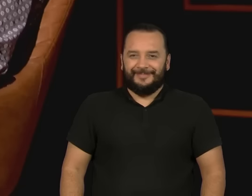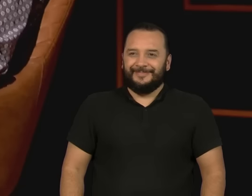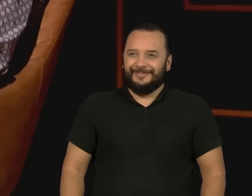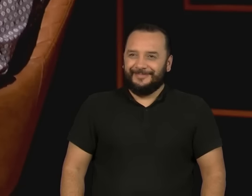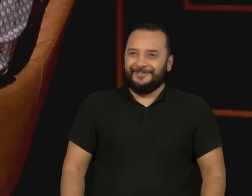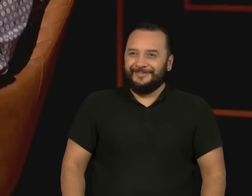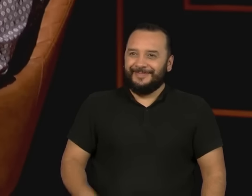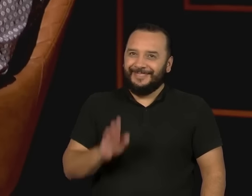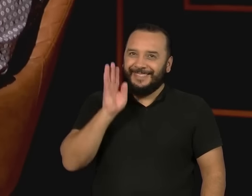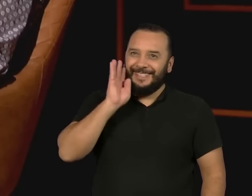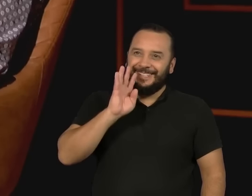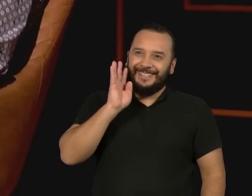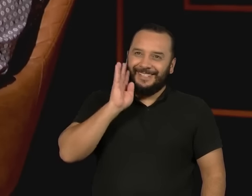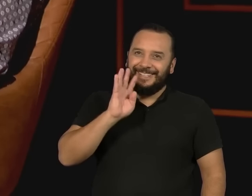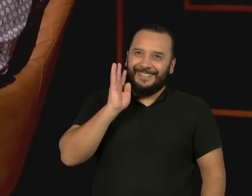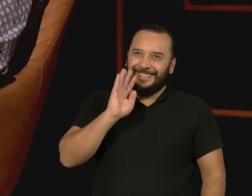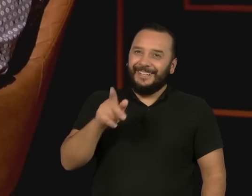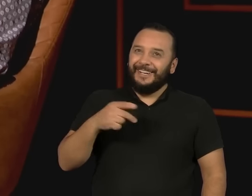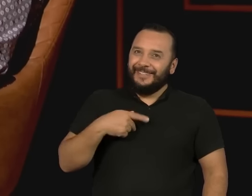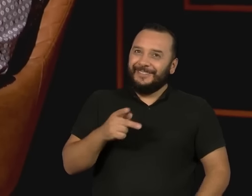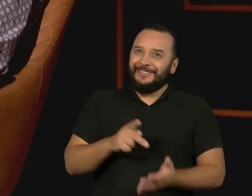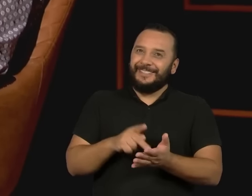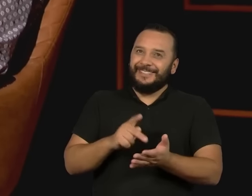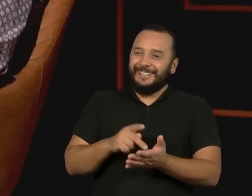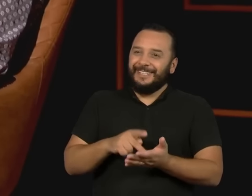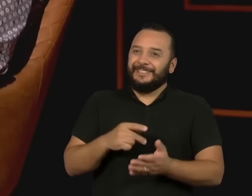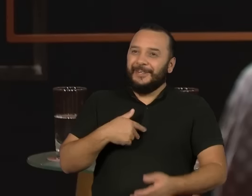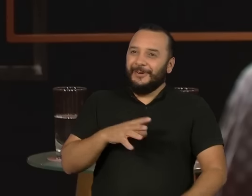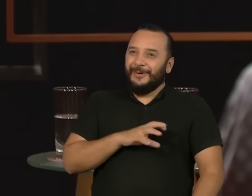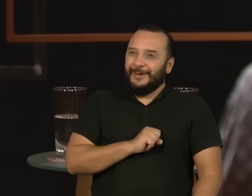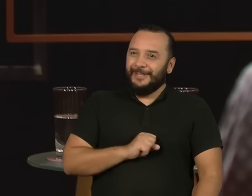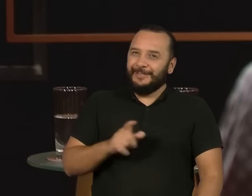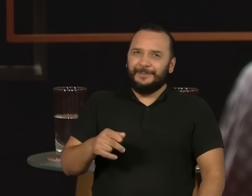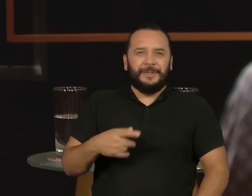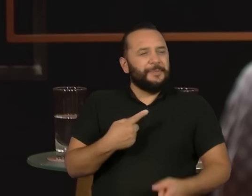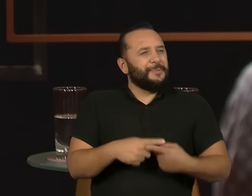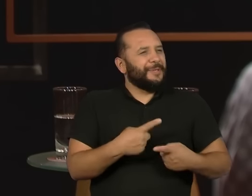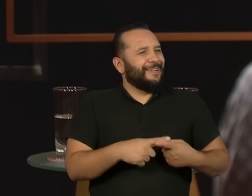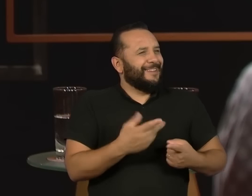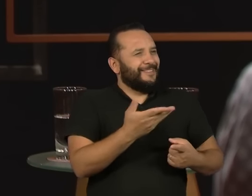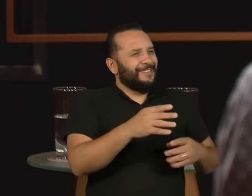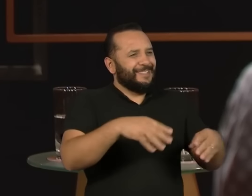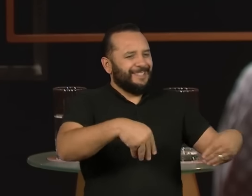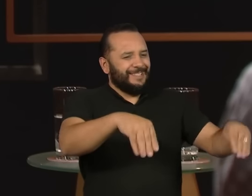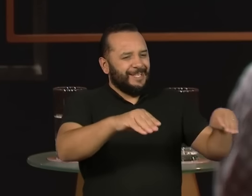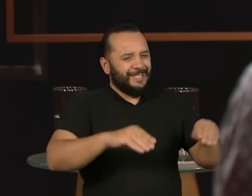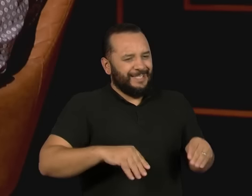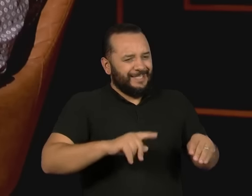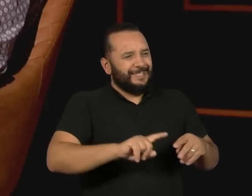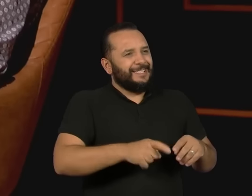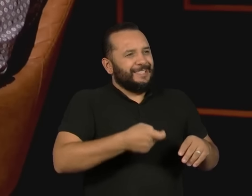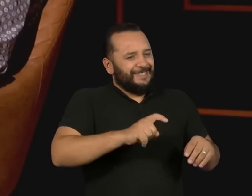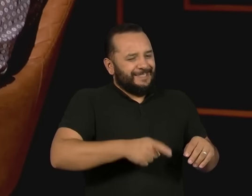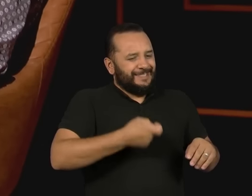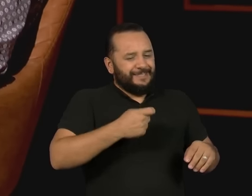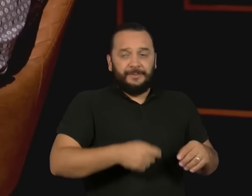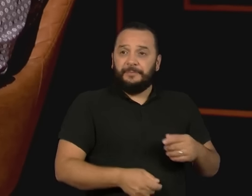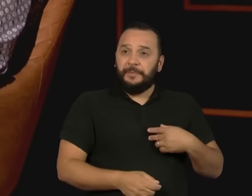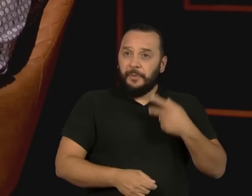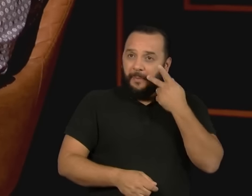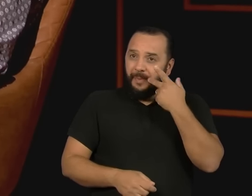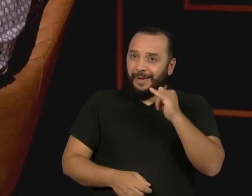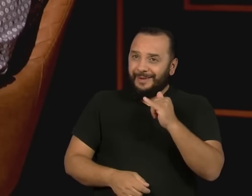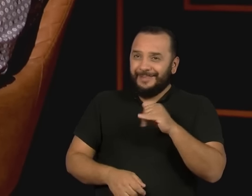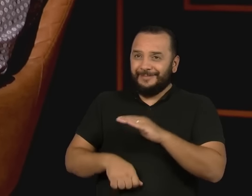Ai, que barato. Esmirna, justamente, tapeçaria Mas por que tapeçaria? de Esmirna. Por que tapeçaria de Esmirna? Meu pai que